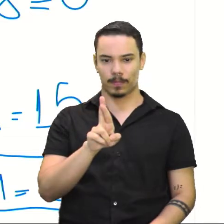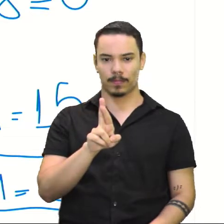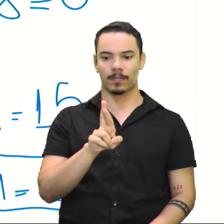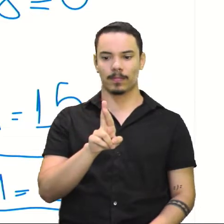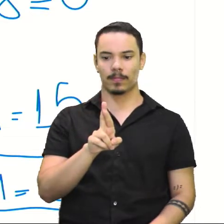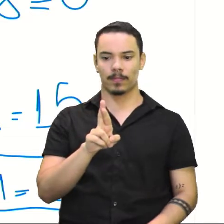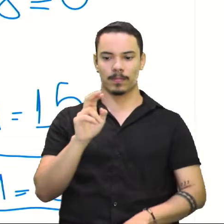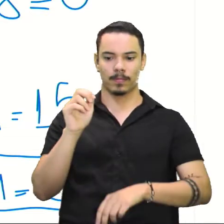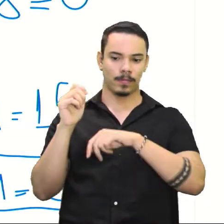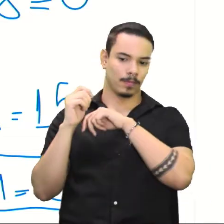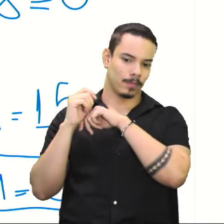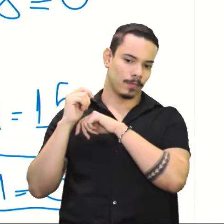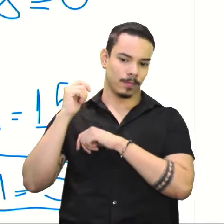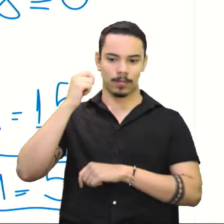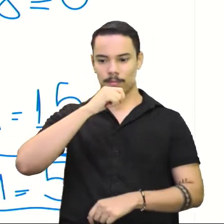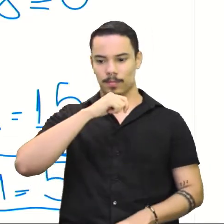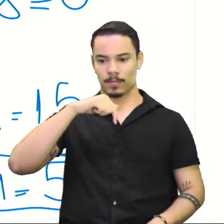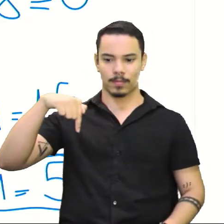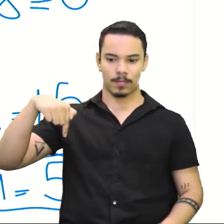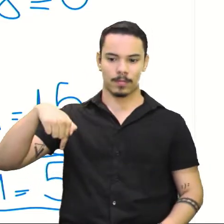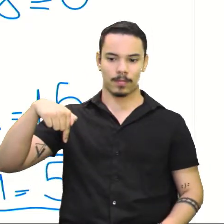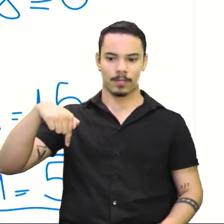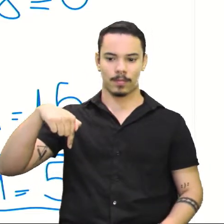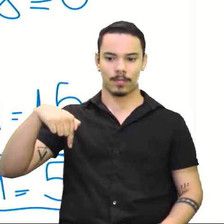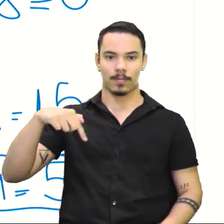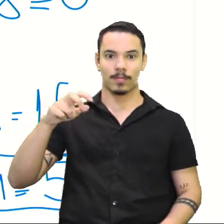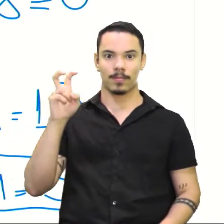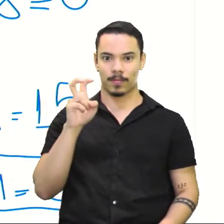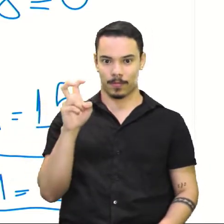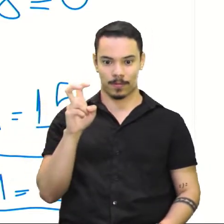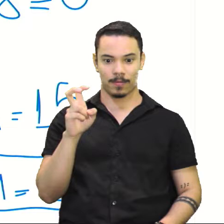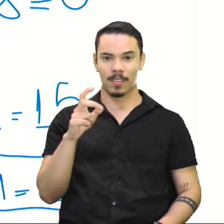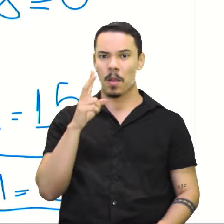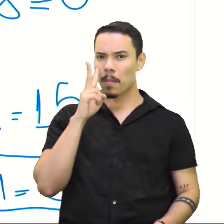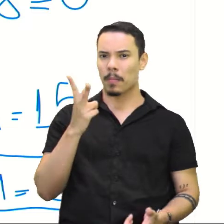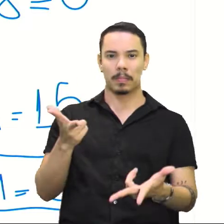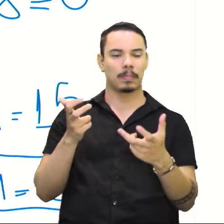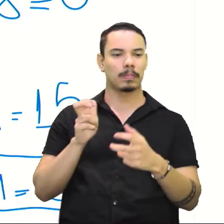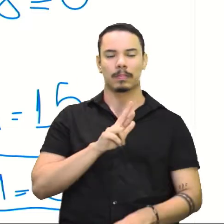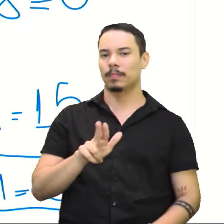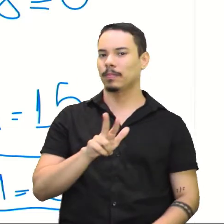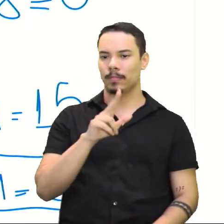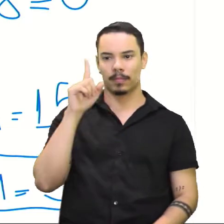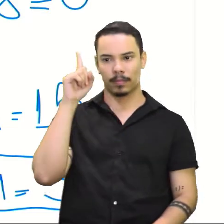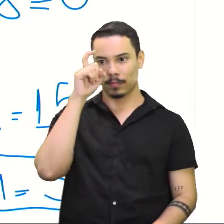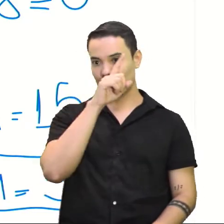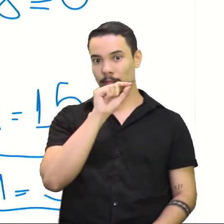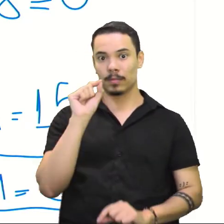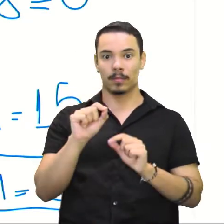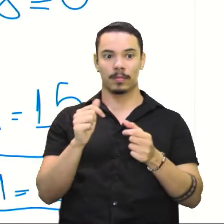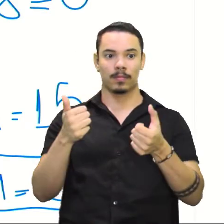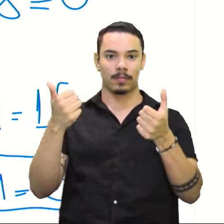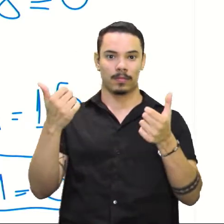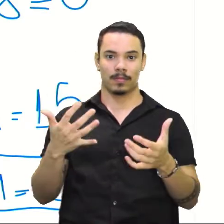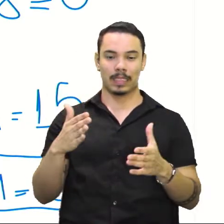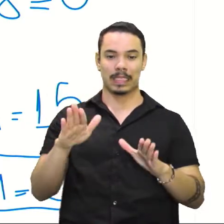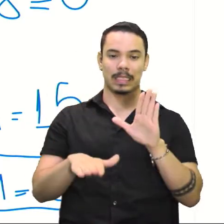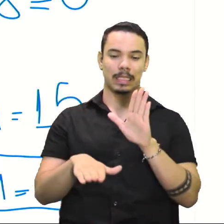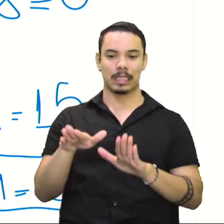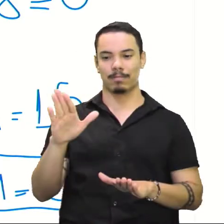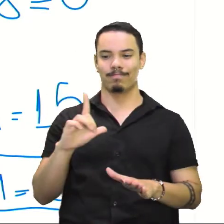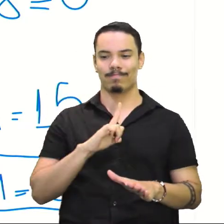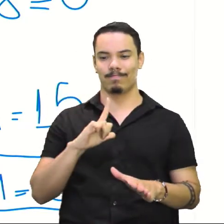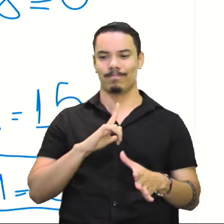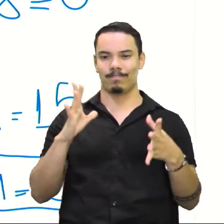Certo? Perfeito, perfeito. Então, a gente vê que não é difícil, né? O que a gente fala, né? Às vezes vale alguns detalhes,